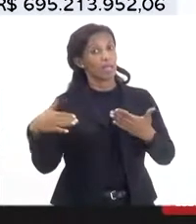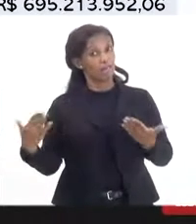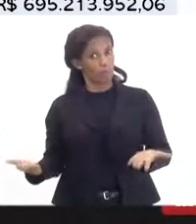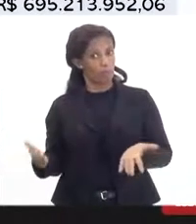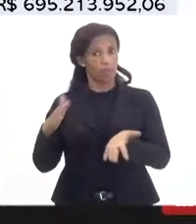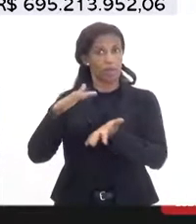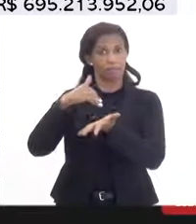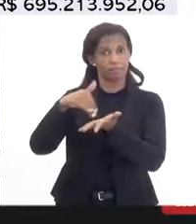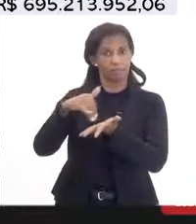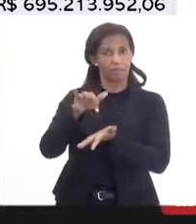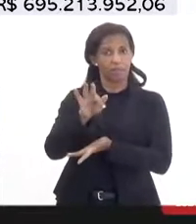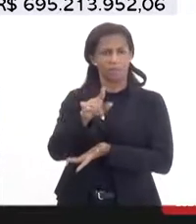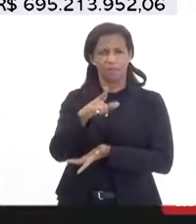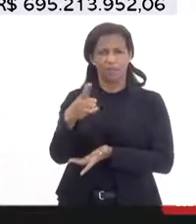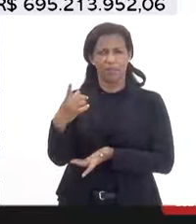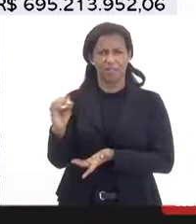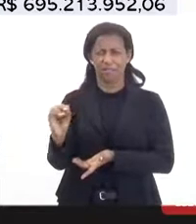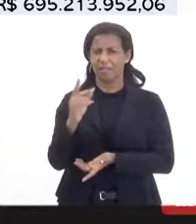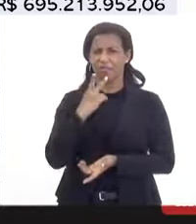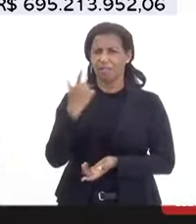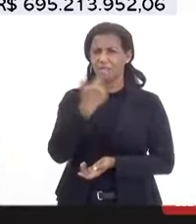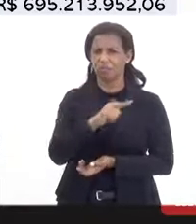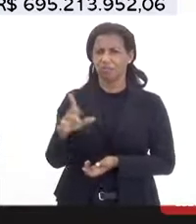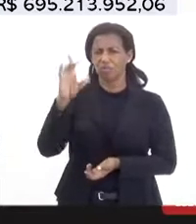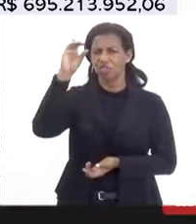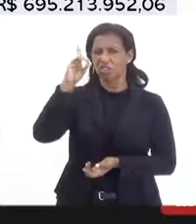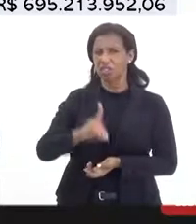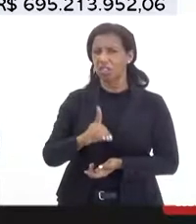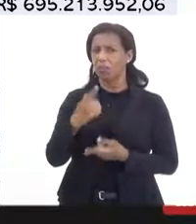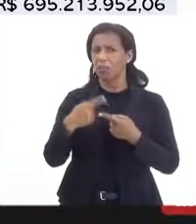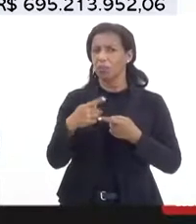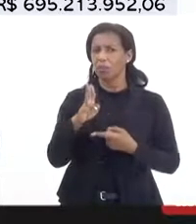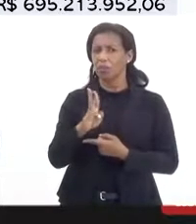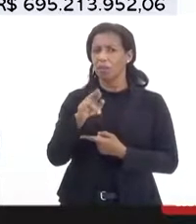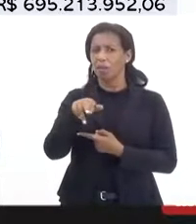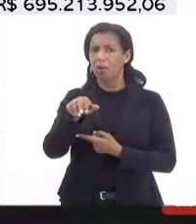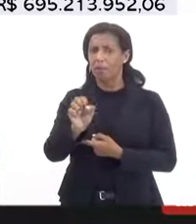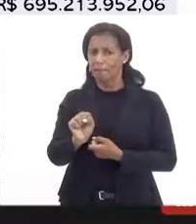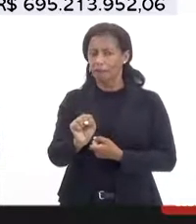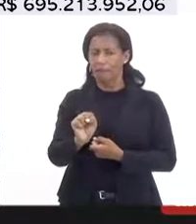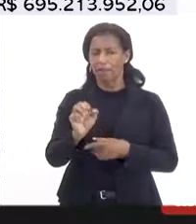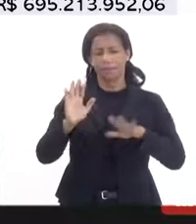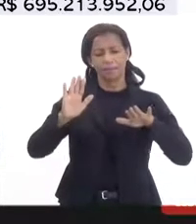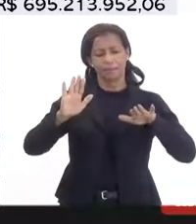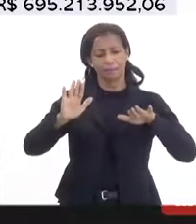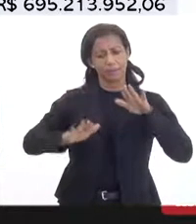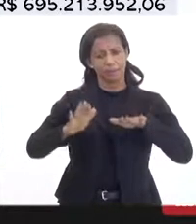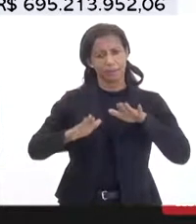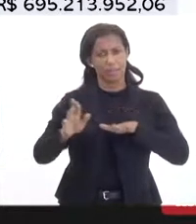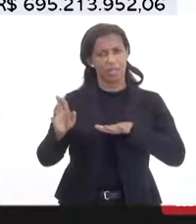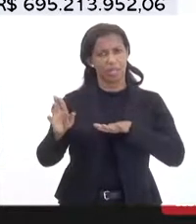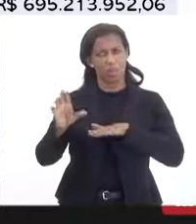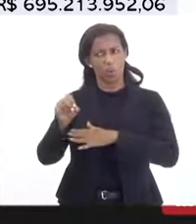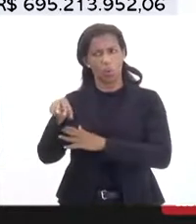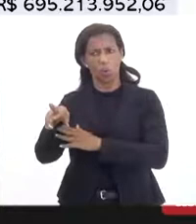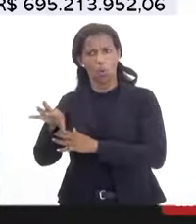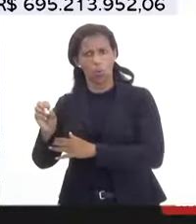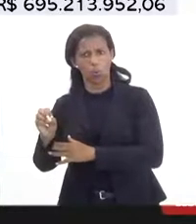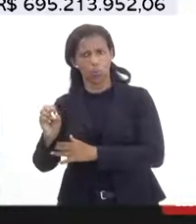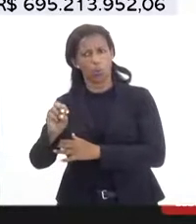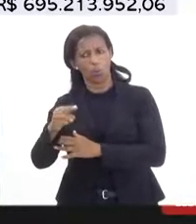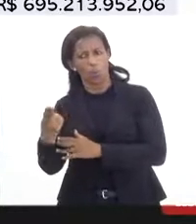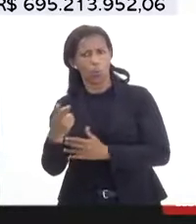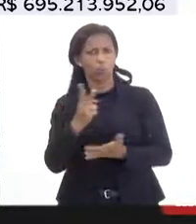que ela não teria esse direito, porque o bem, seja ele de uso e consumo ou ativo